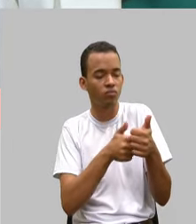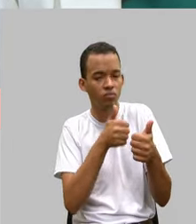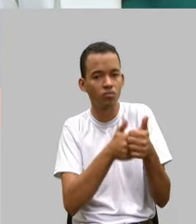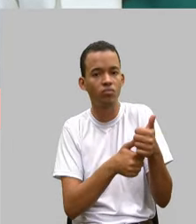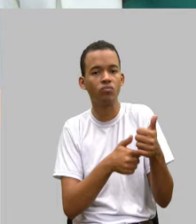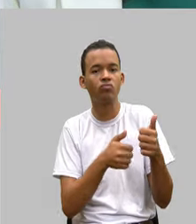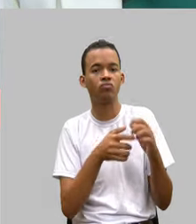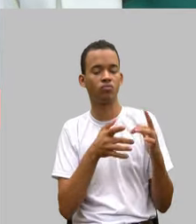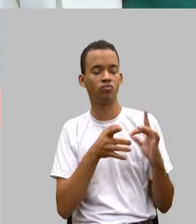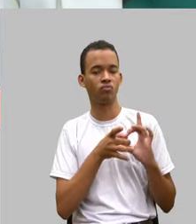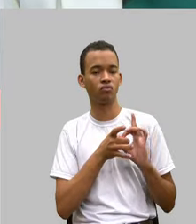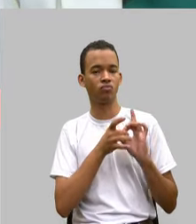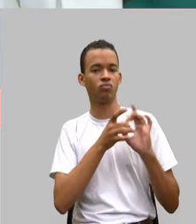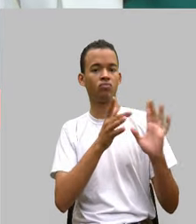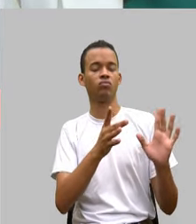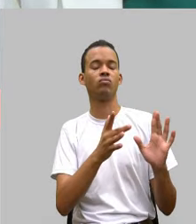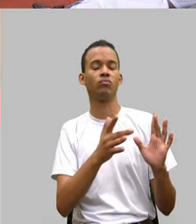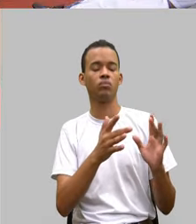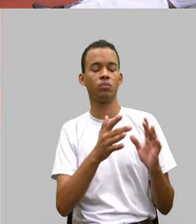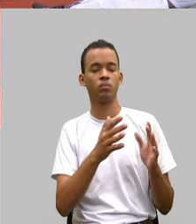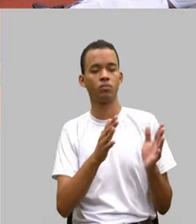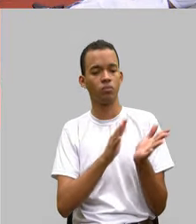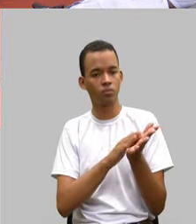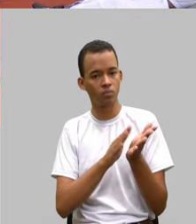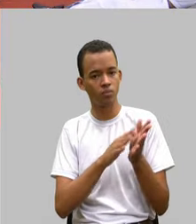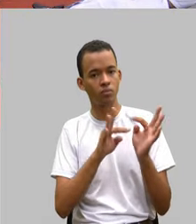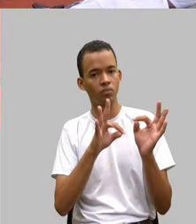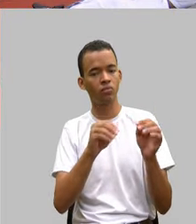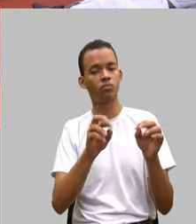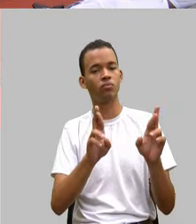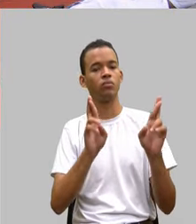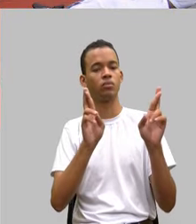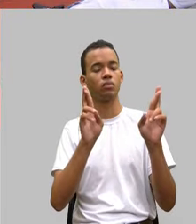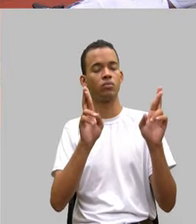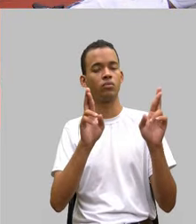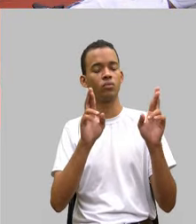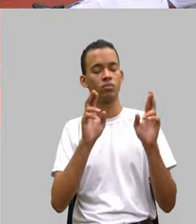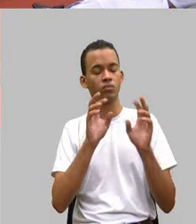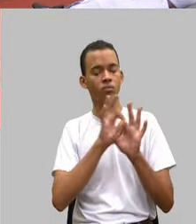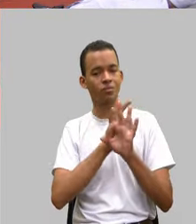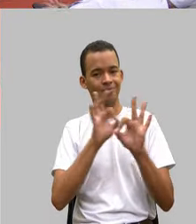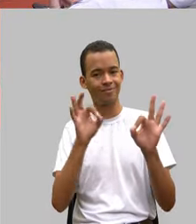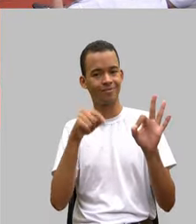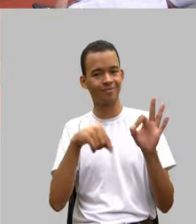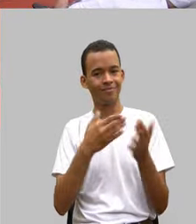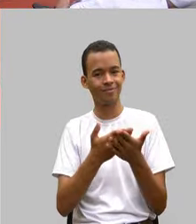todos muito obrigado e desejo muito sucesso nas discussões que serão realizados ao longo do